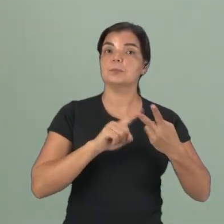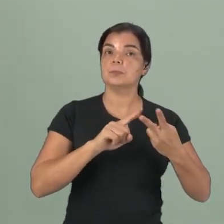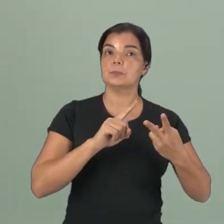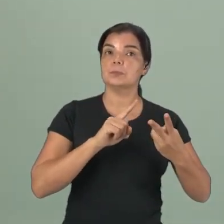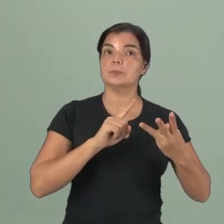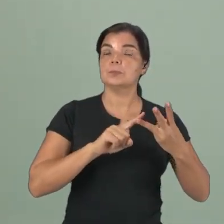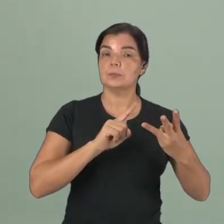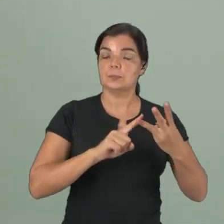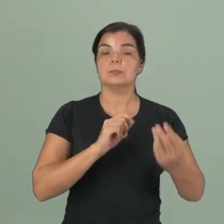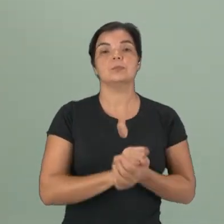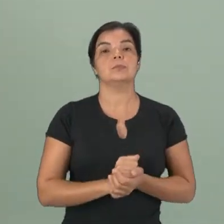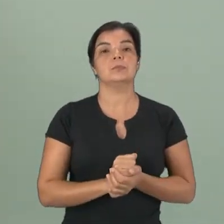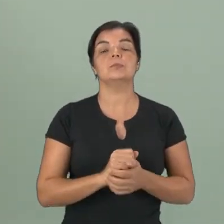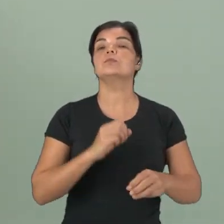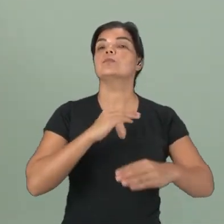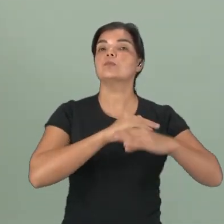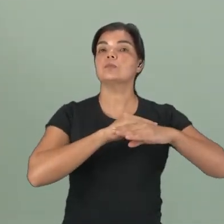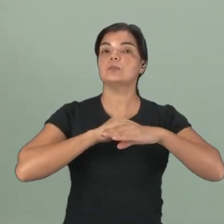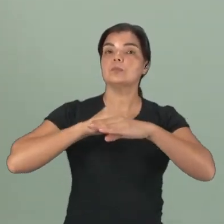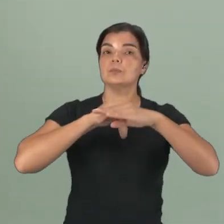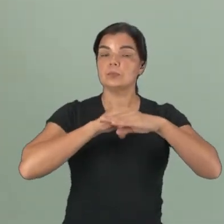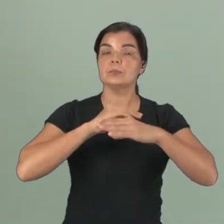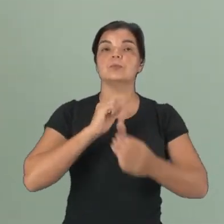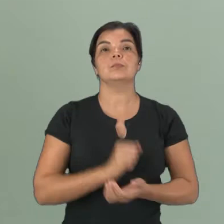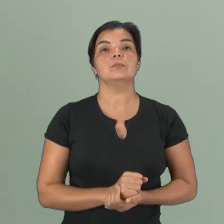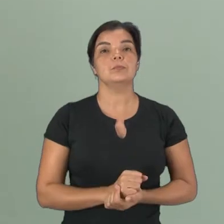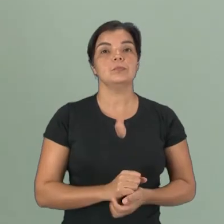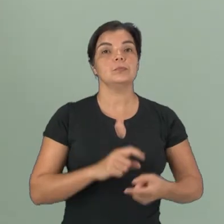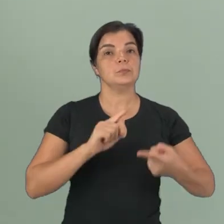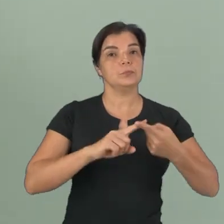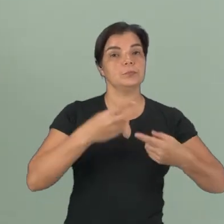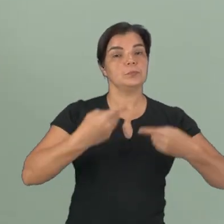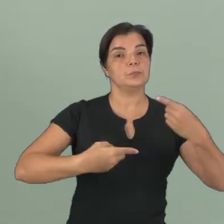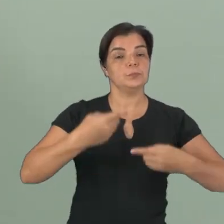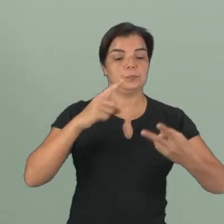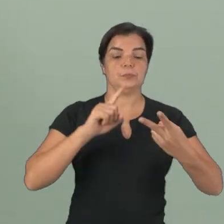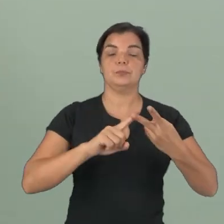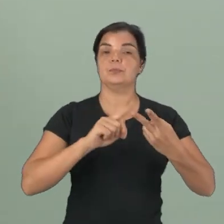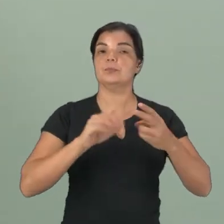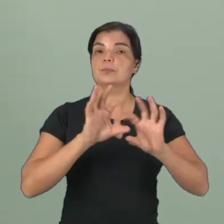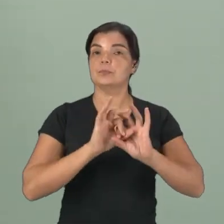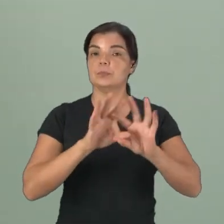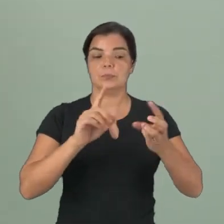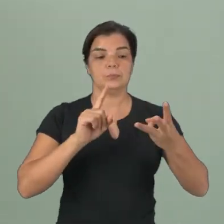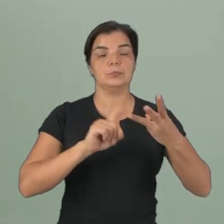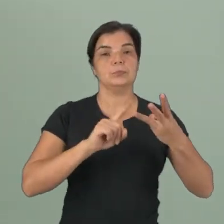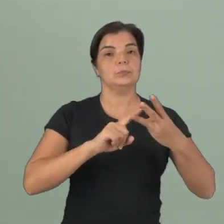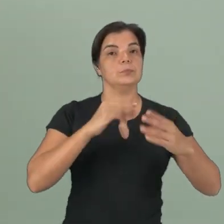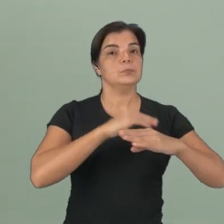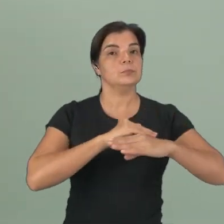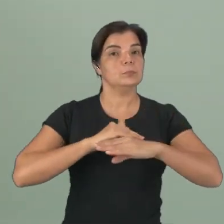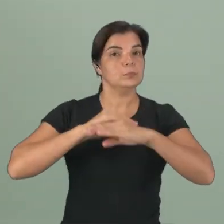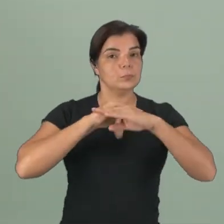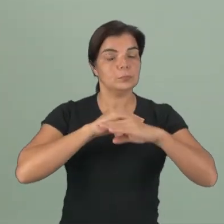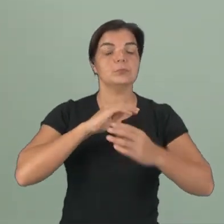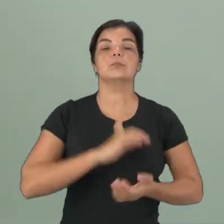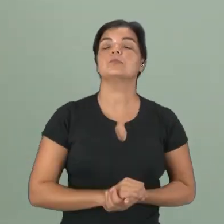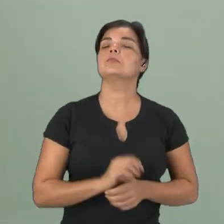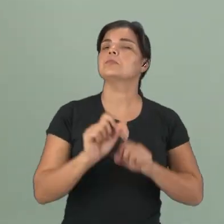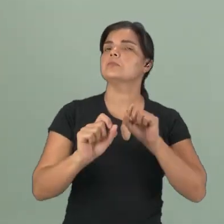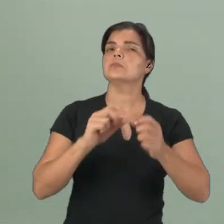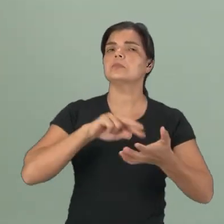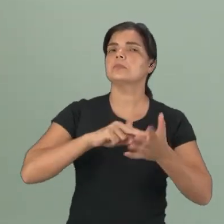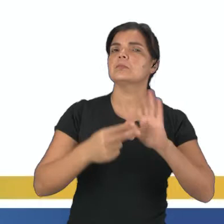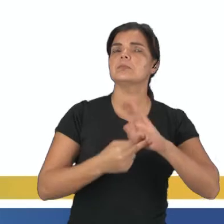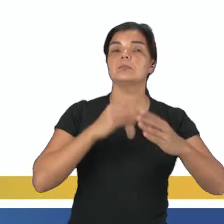que é o princípio de igualdade. A gente viu o princípio de política, o princípio de liberdade, agora o princípio de igualdade. O que é